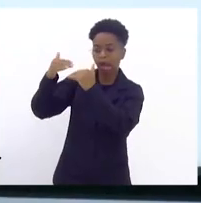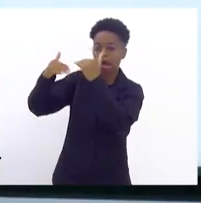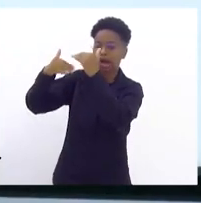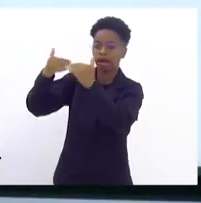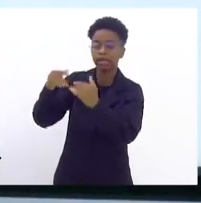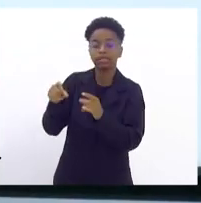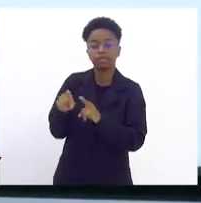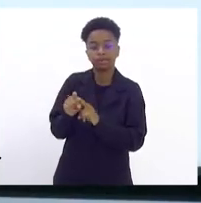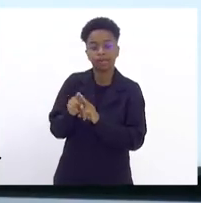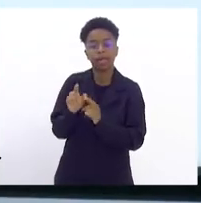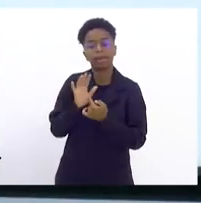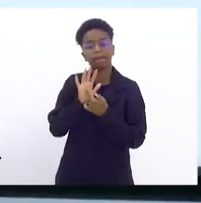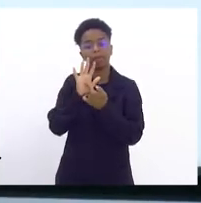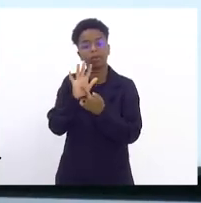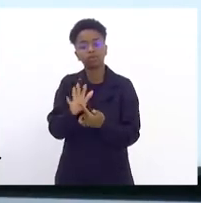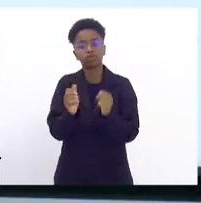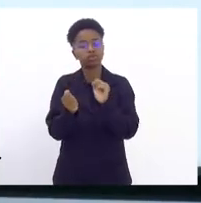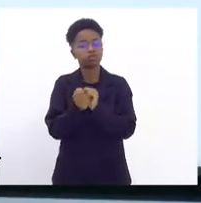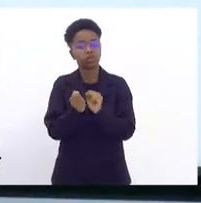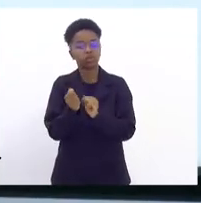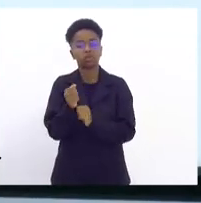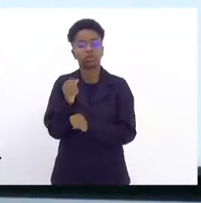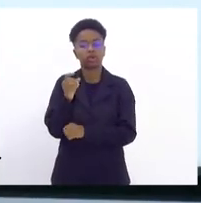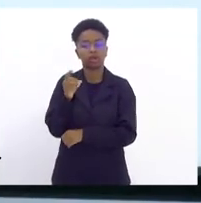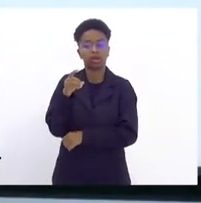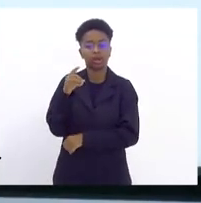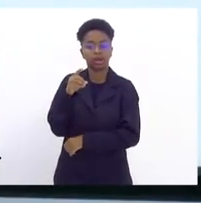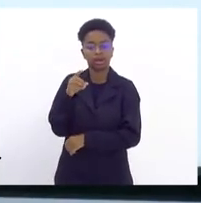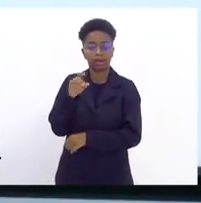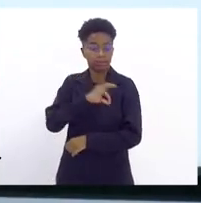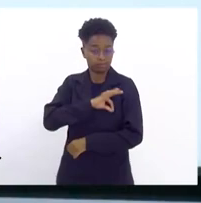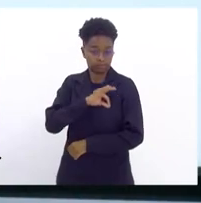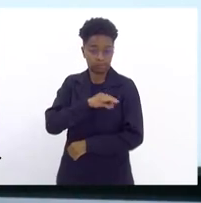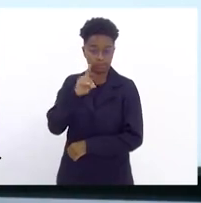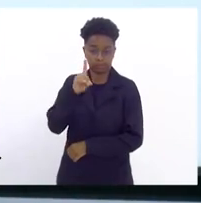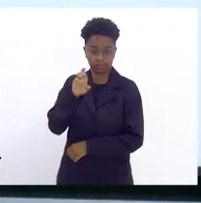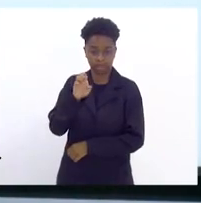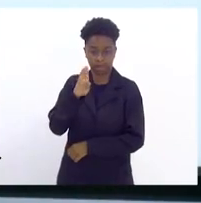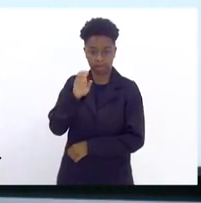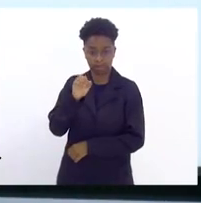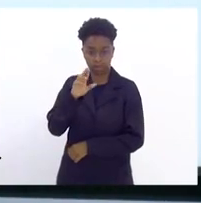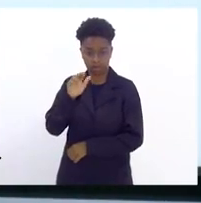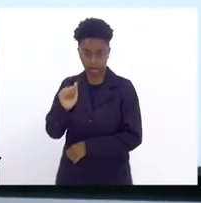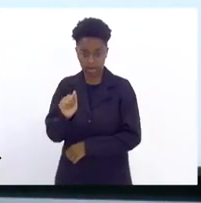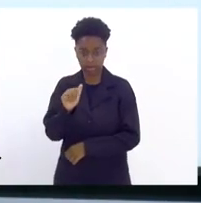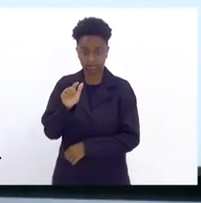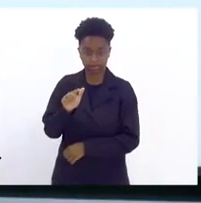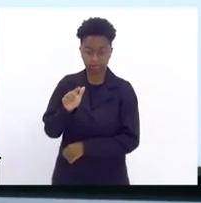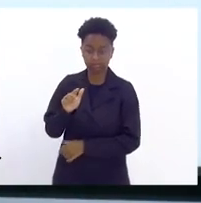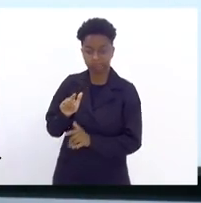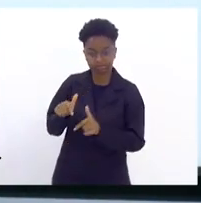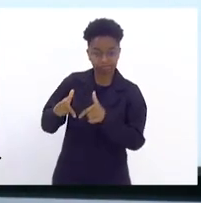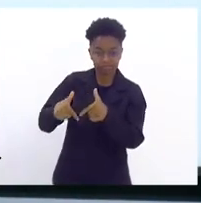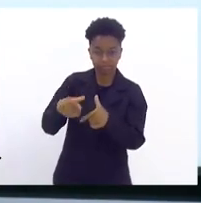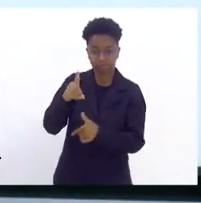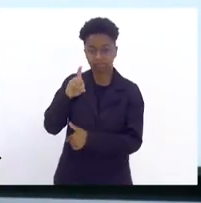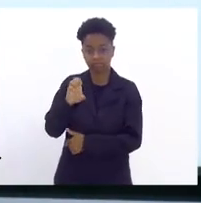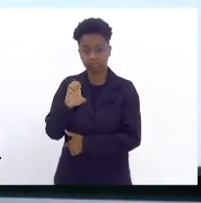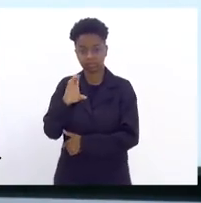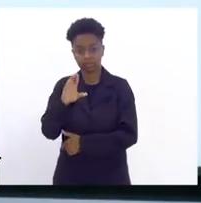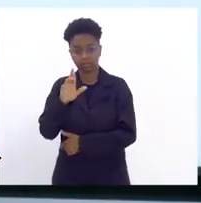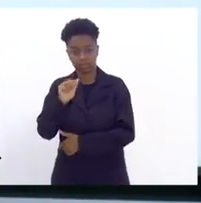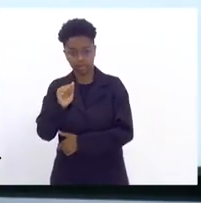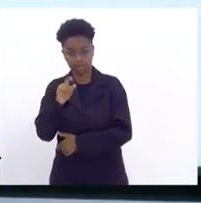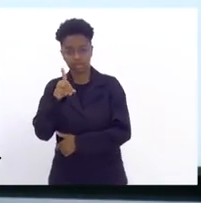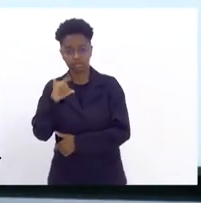foi desenhado junto com a doutora Débora Rodrigues que é delegada né Porque ela tava à frente da decade que é justamente da gente criar uma